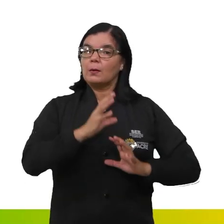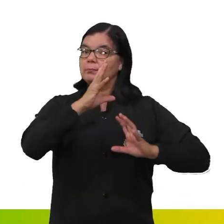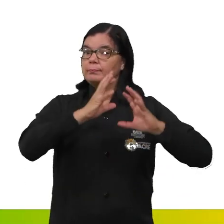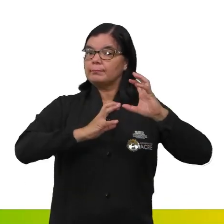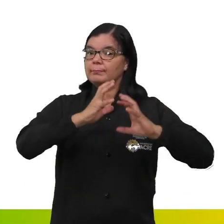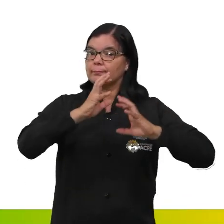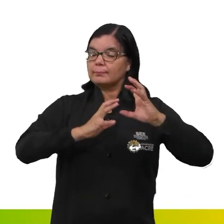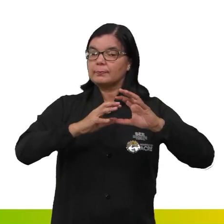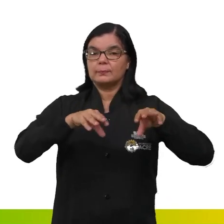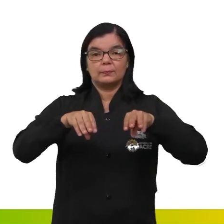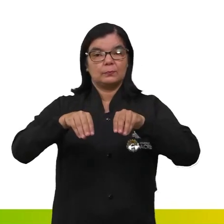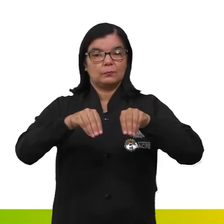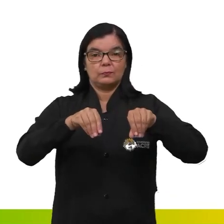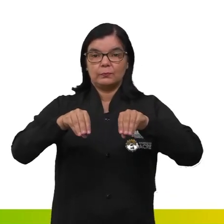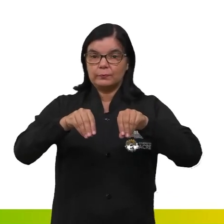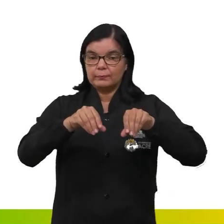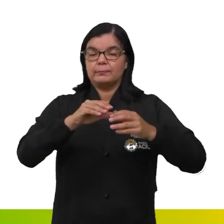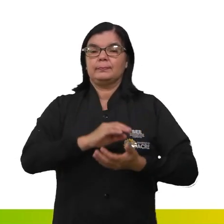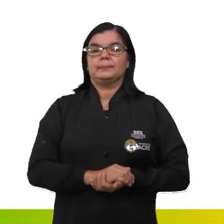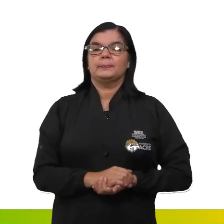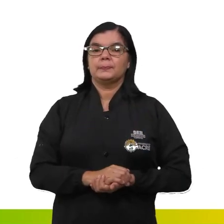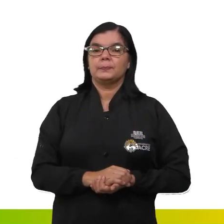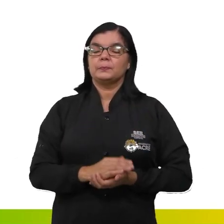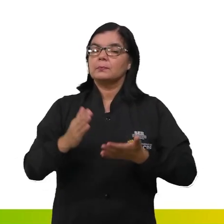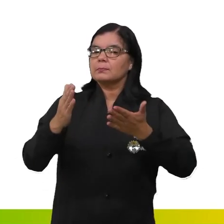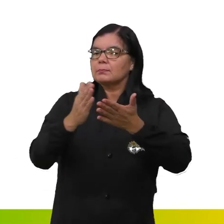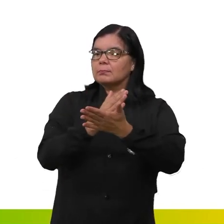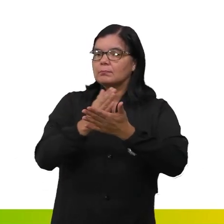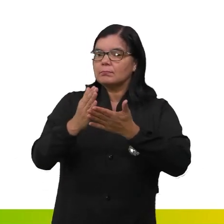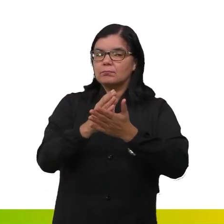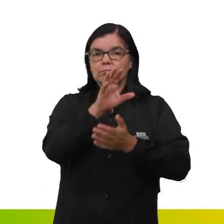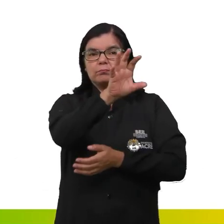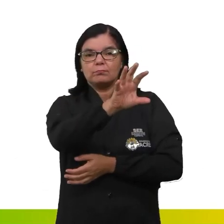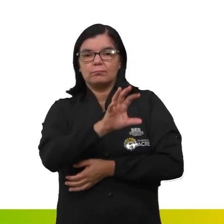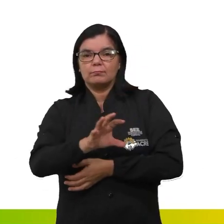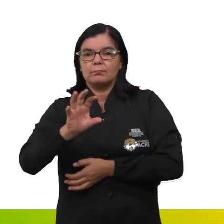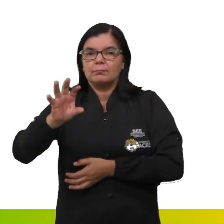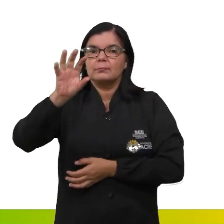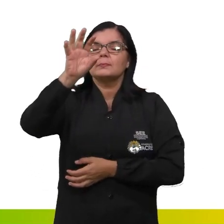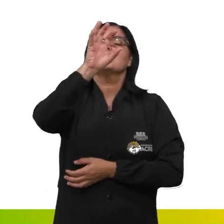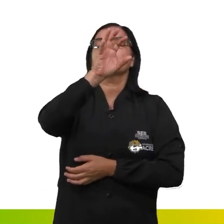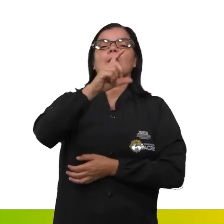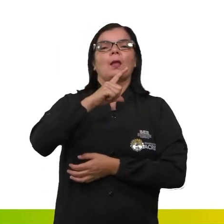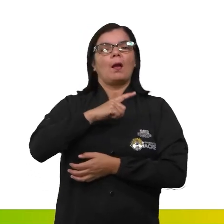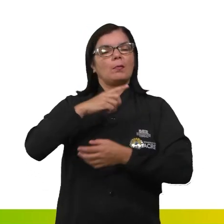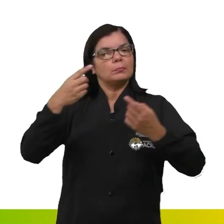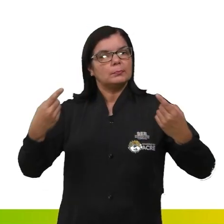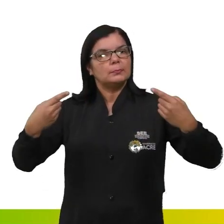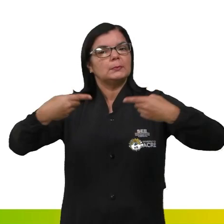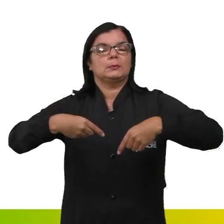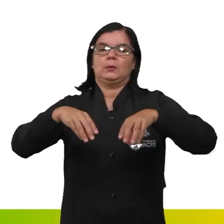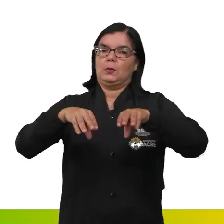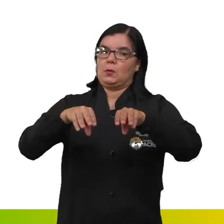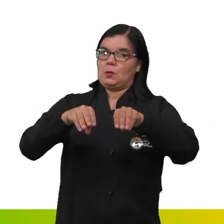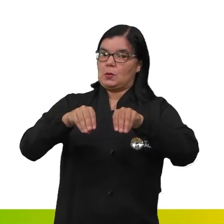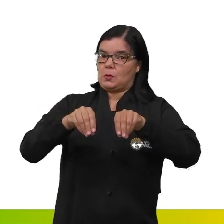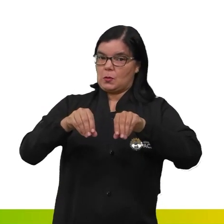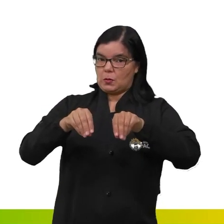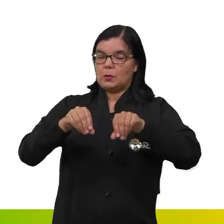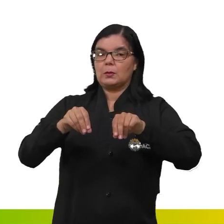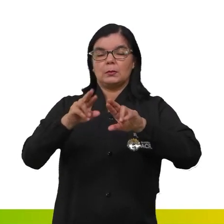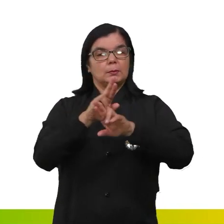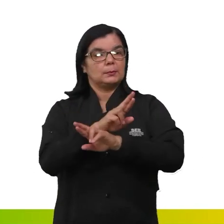Conflitos territoriais. Em algumas regiões, a disputa por território